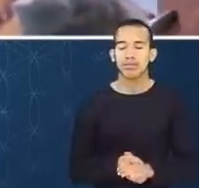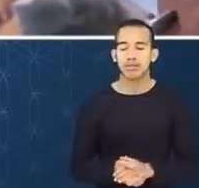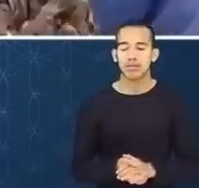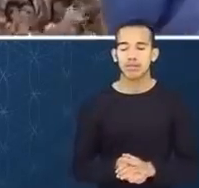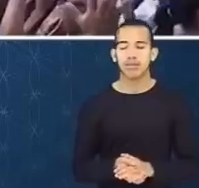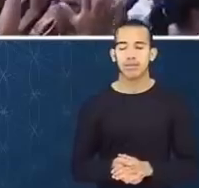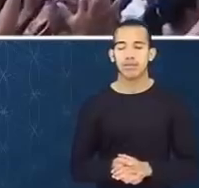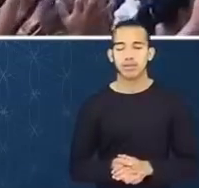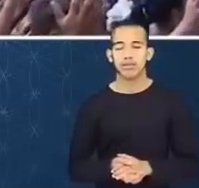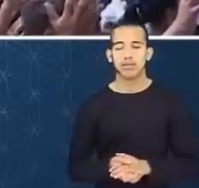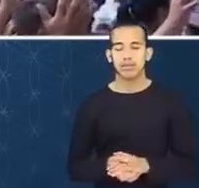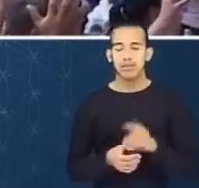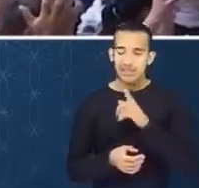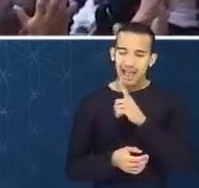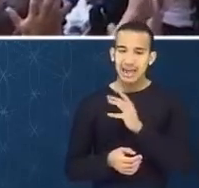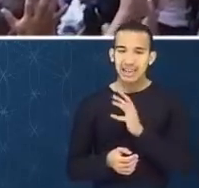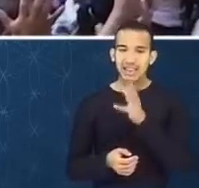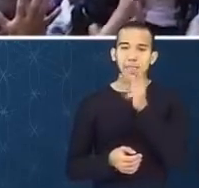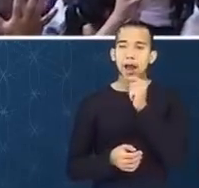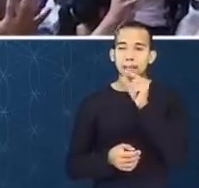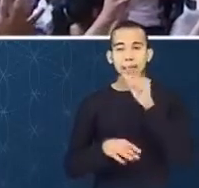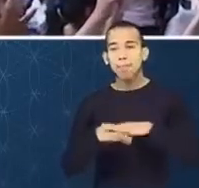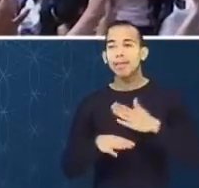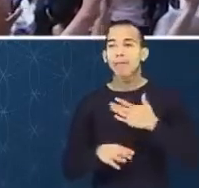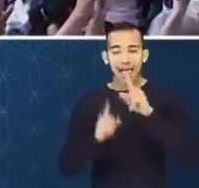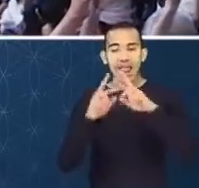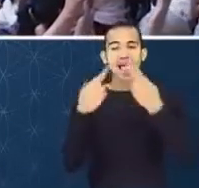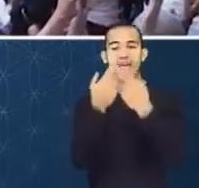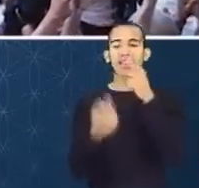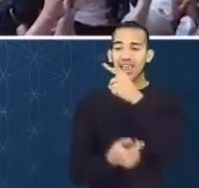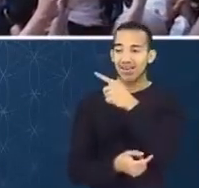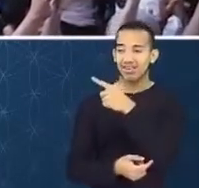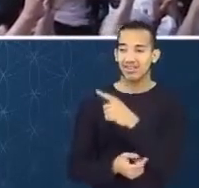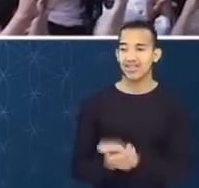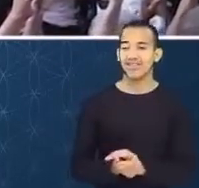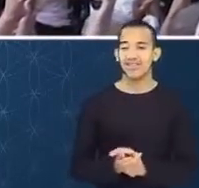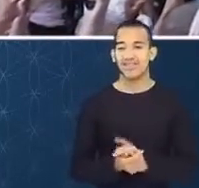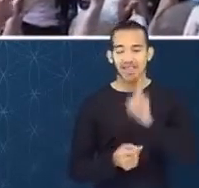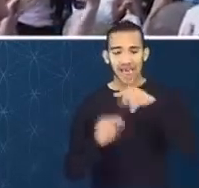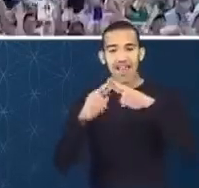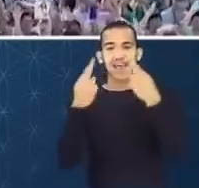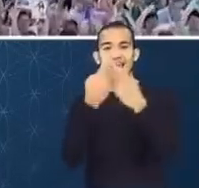É maior do que a minha um pouquinho, mas... Olha lá, naquela reunião ali, eu acho. É naquela reunião lá.